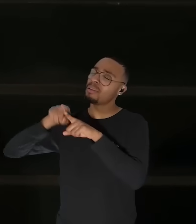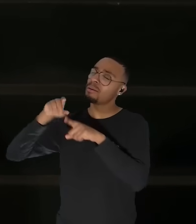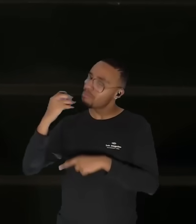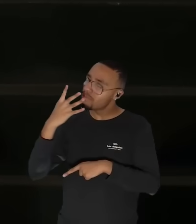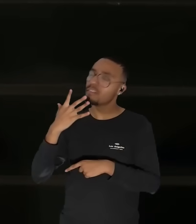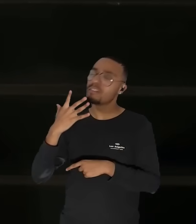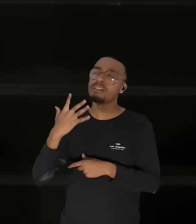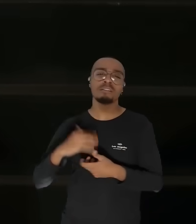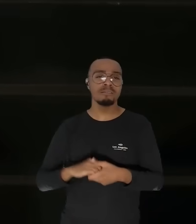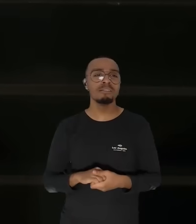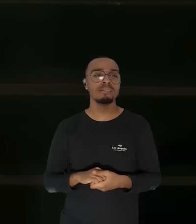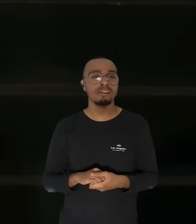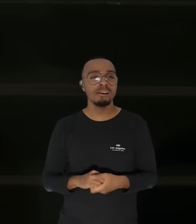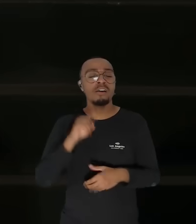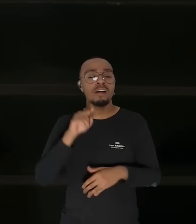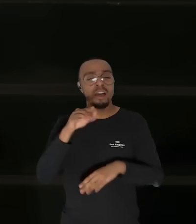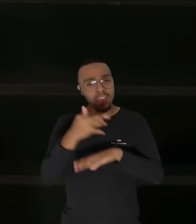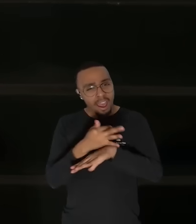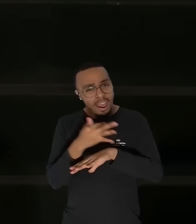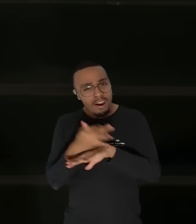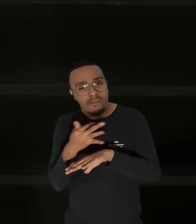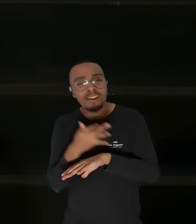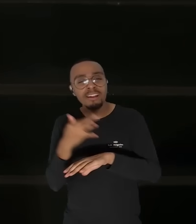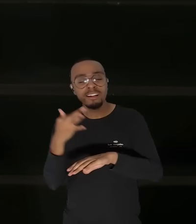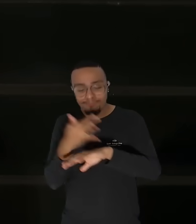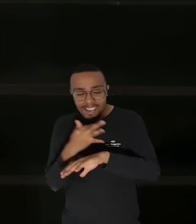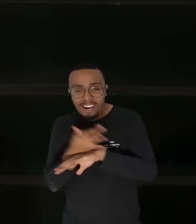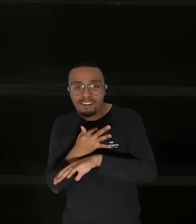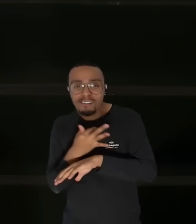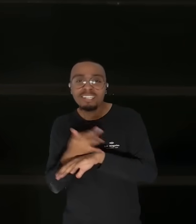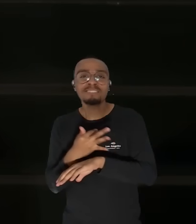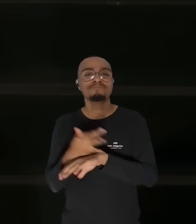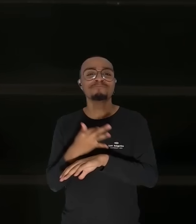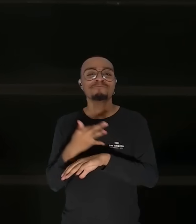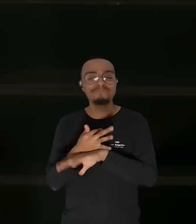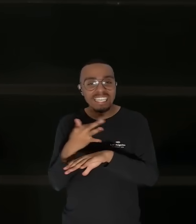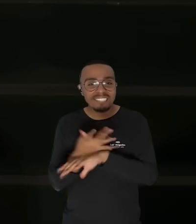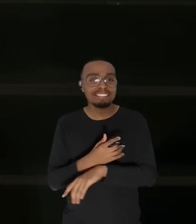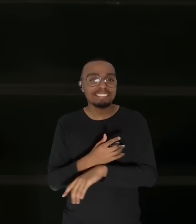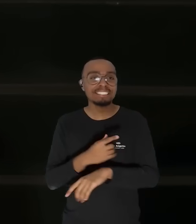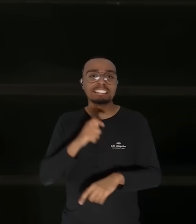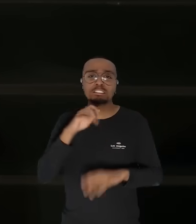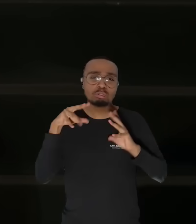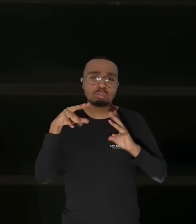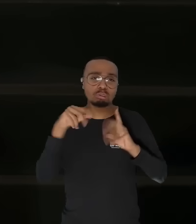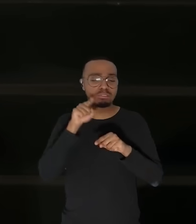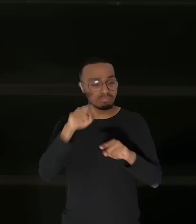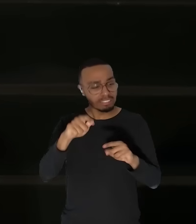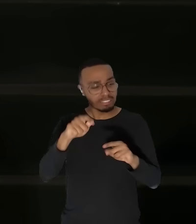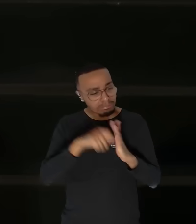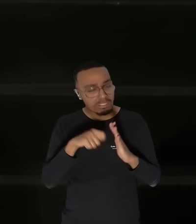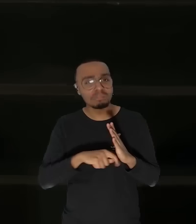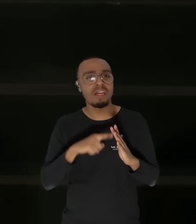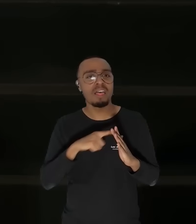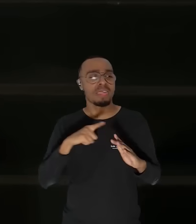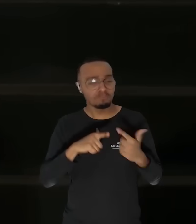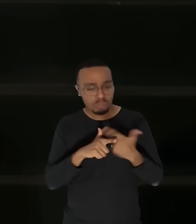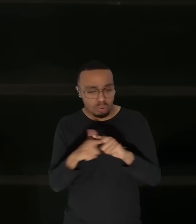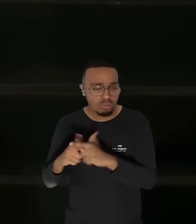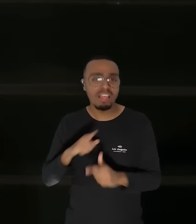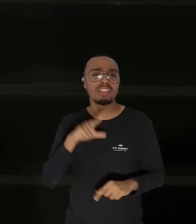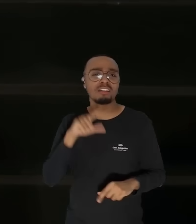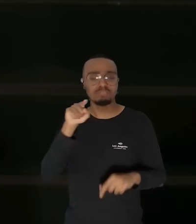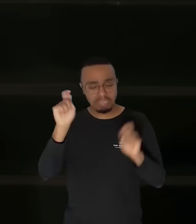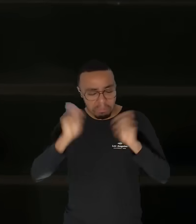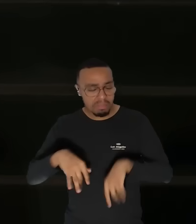barco. Aguenta esse vento, aguenta esse frio, aguenta esse solavanco, tu está vivo ainda, tu não morreu. Não